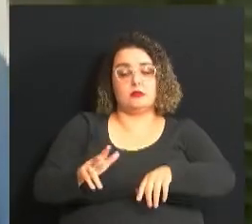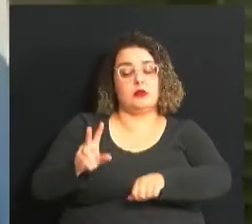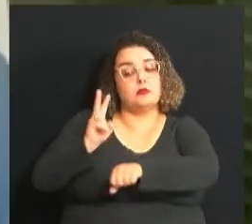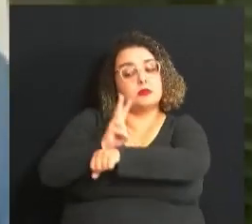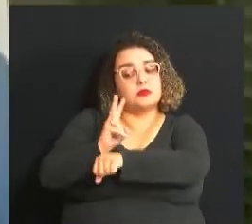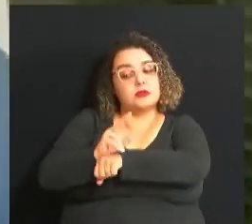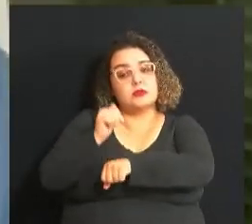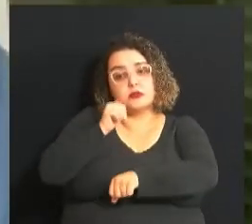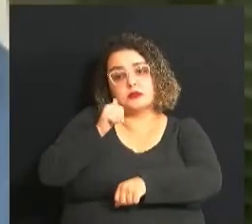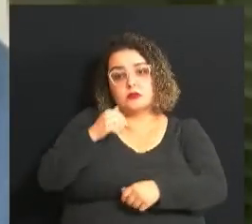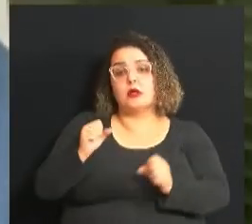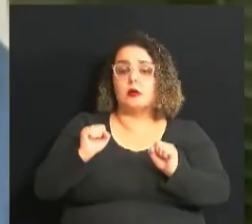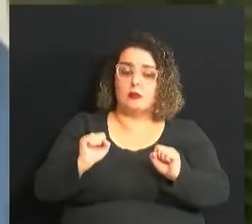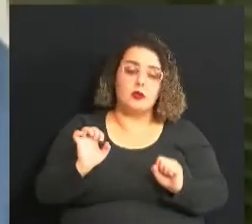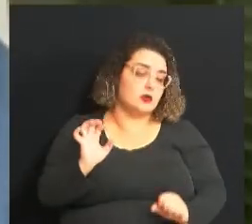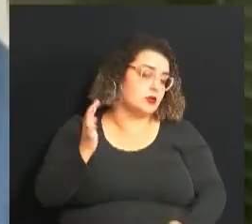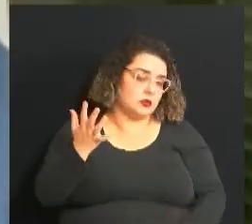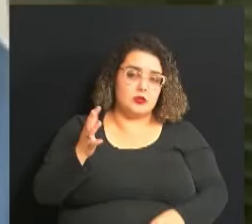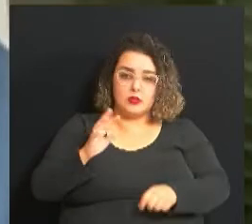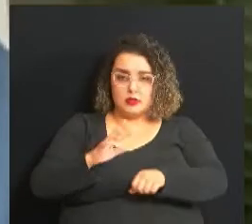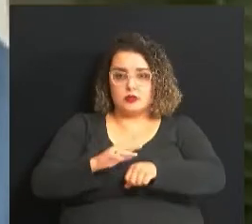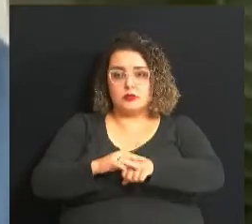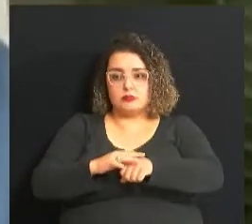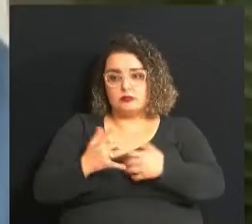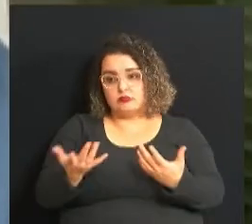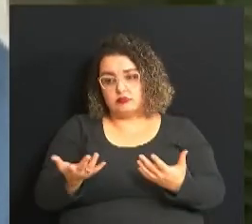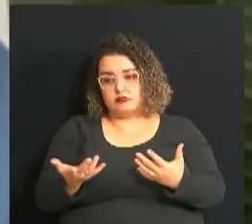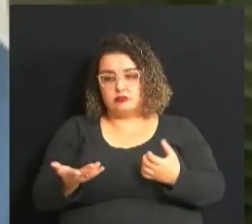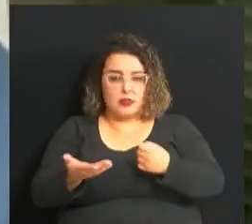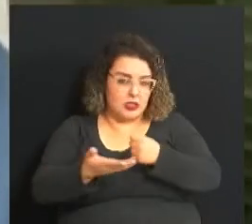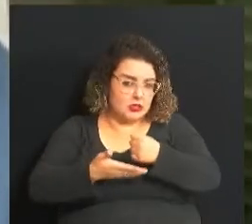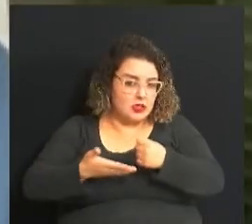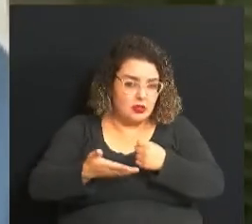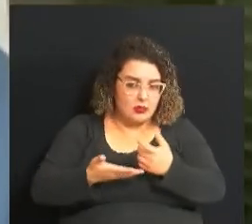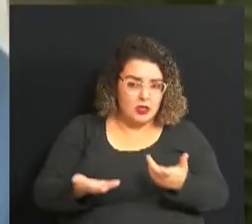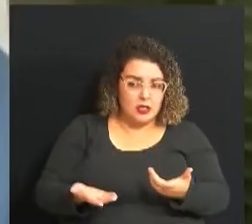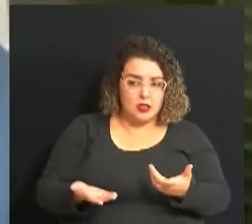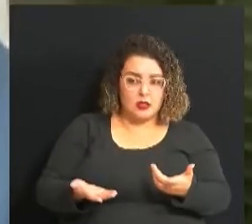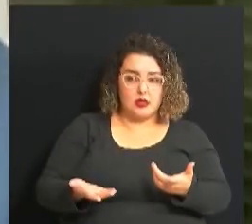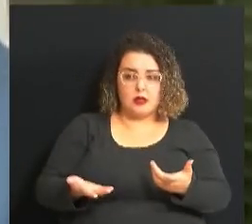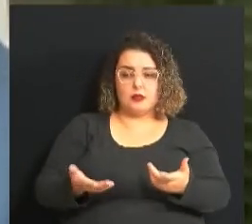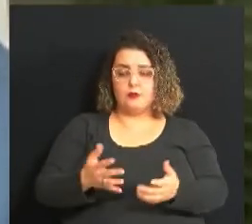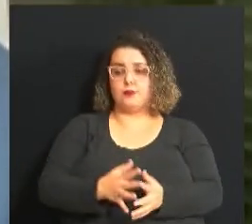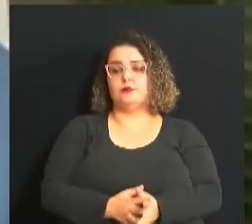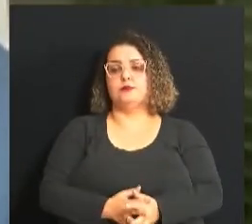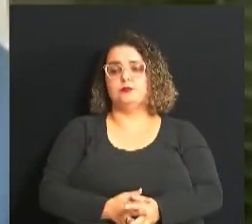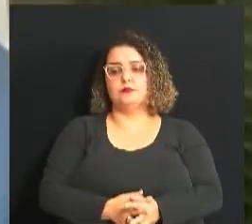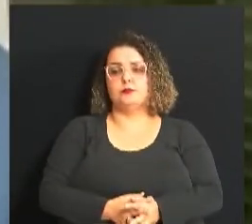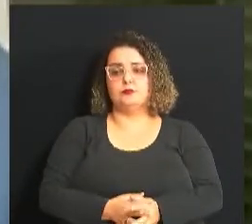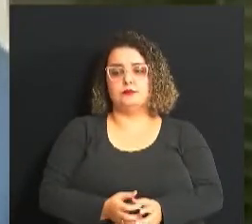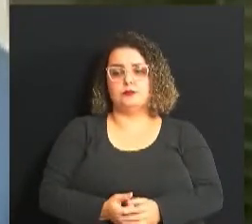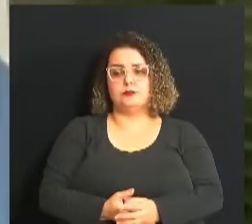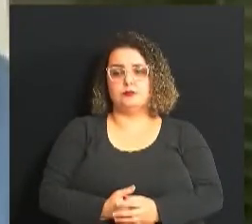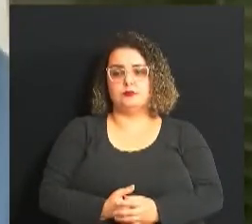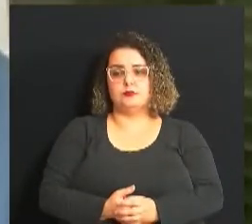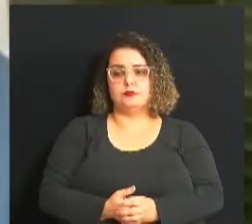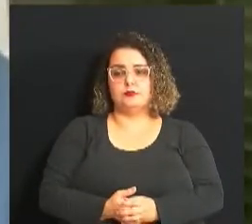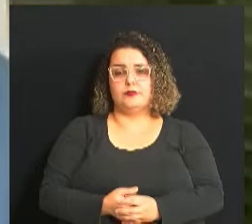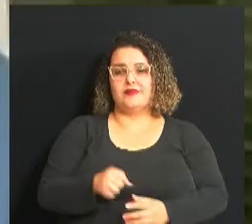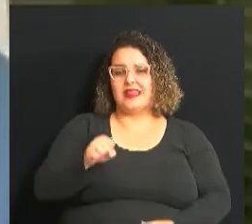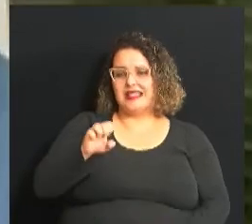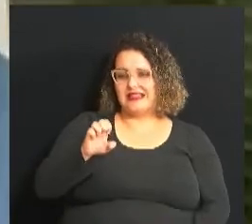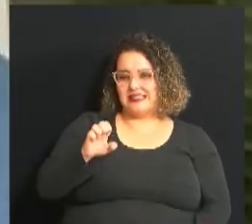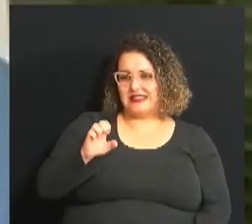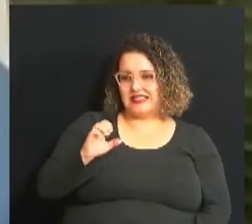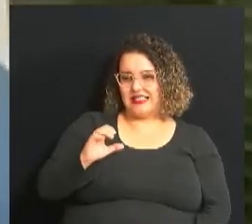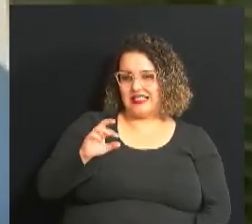aparecer essas doenças. Basicamente, são doenças que transcorrem com algum tipo de secreção uretral